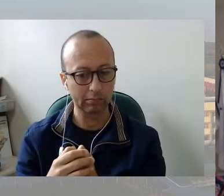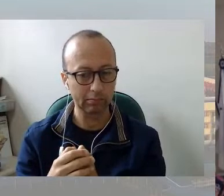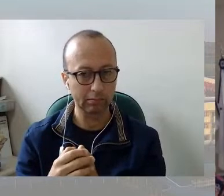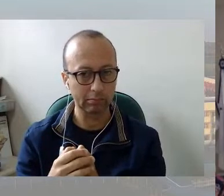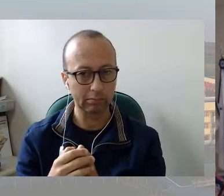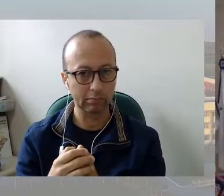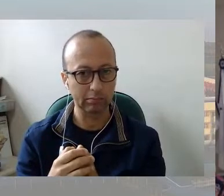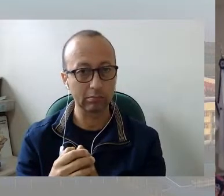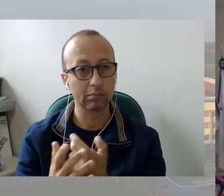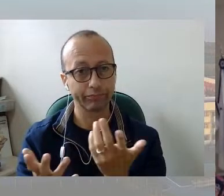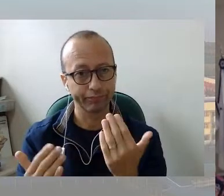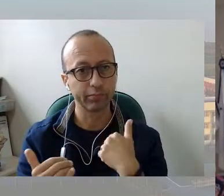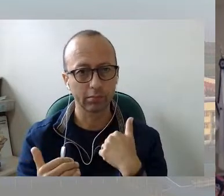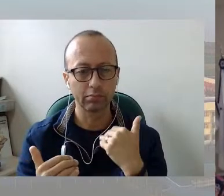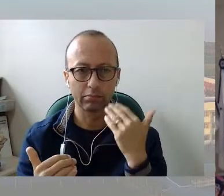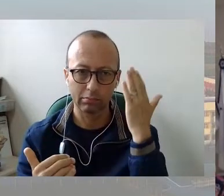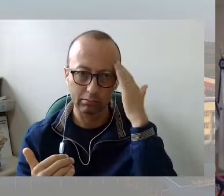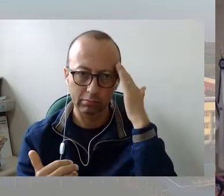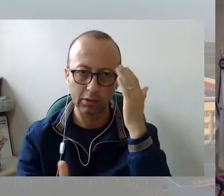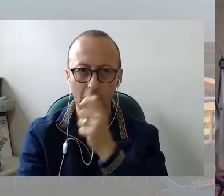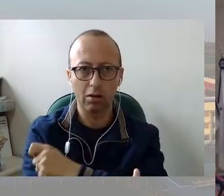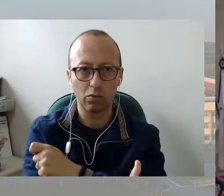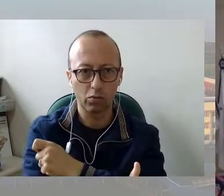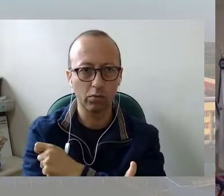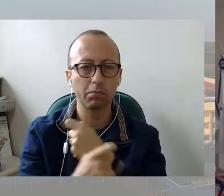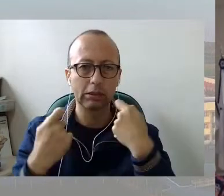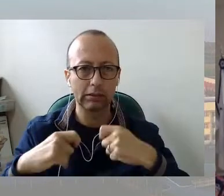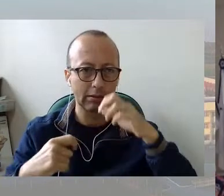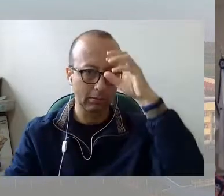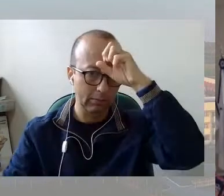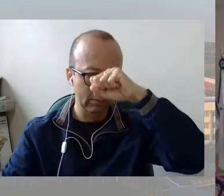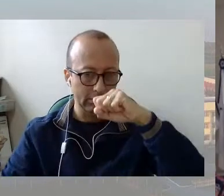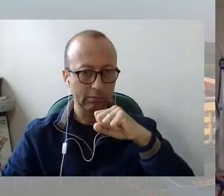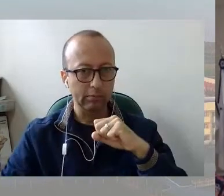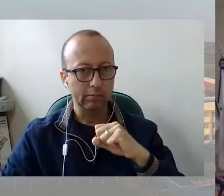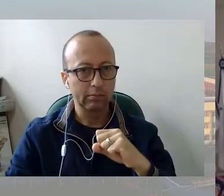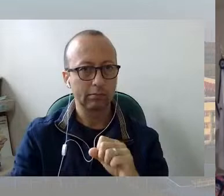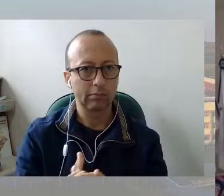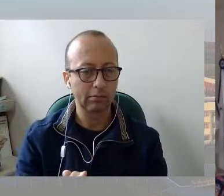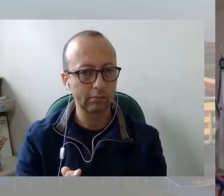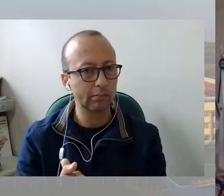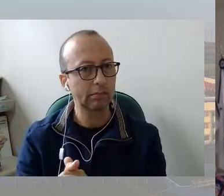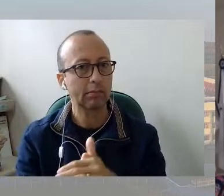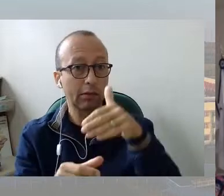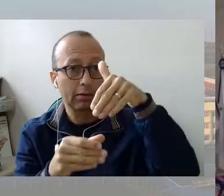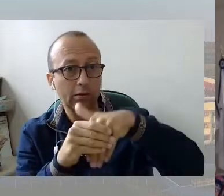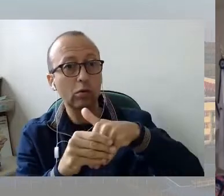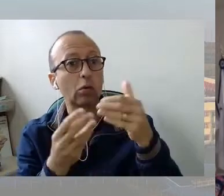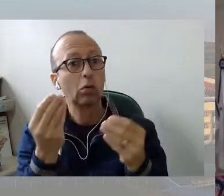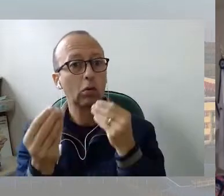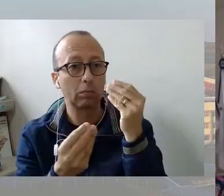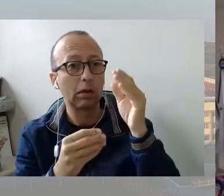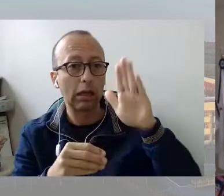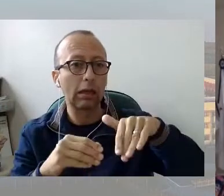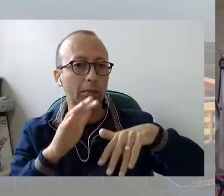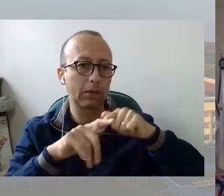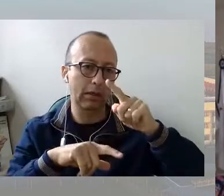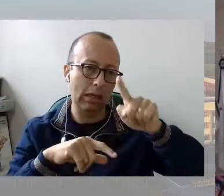alunos precisam aprender, e democracia se aprende no processo,